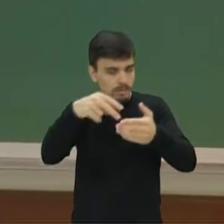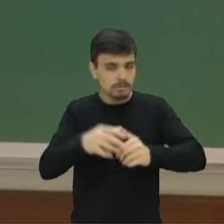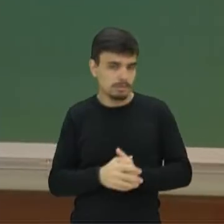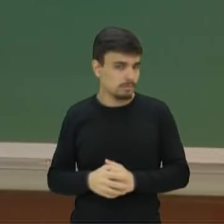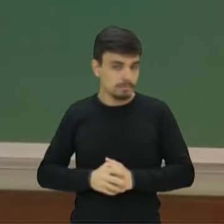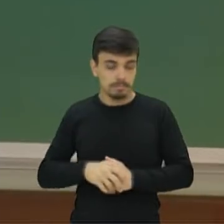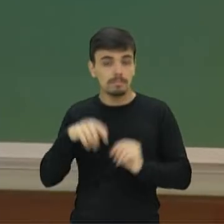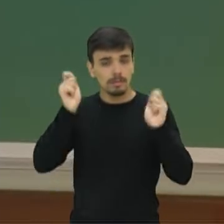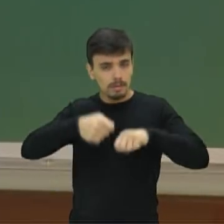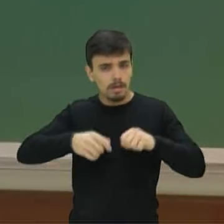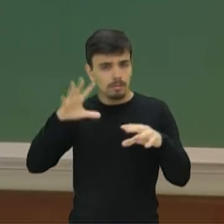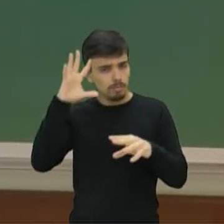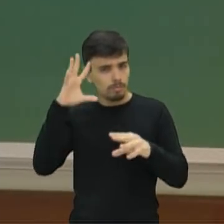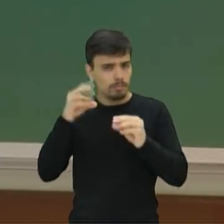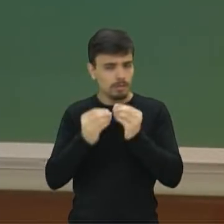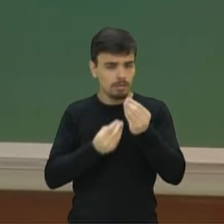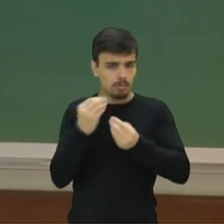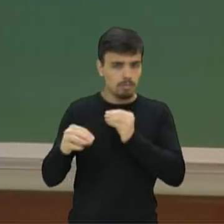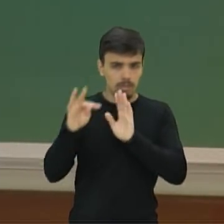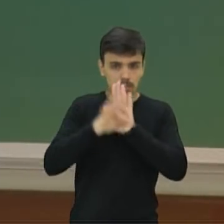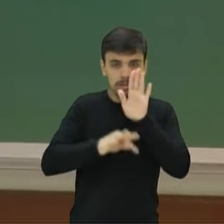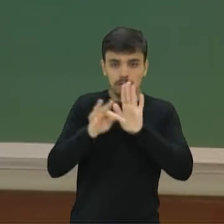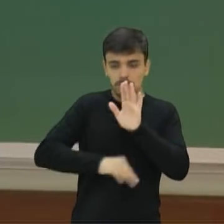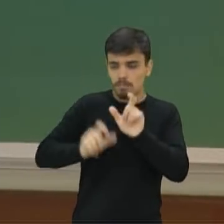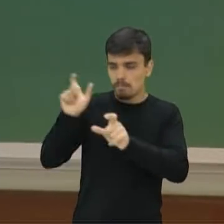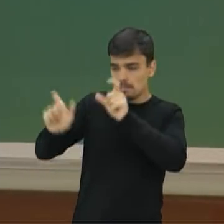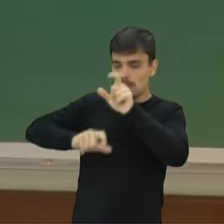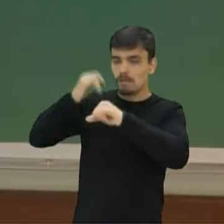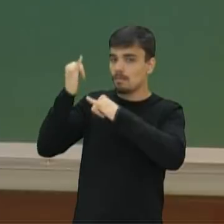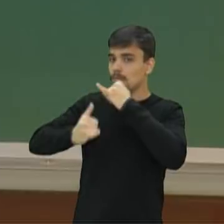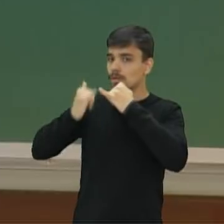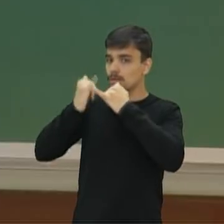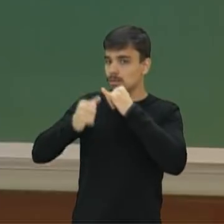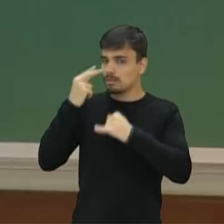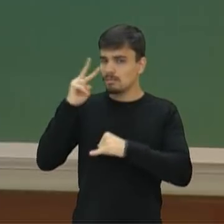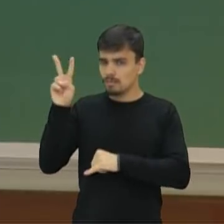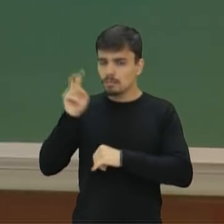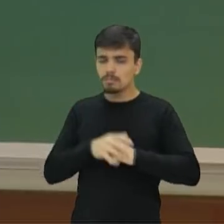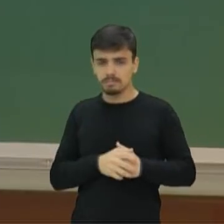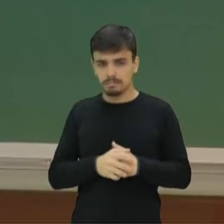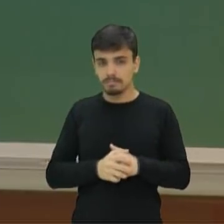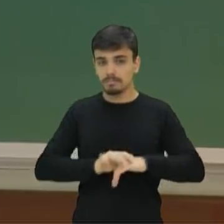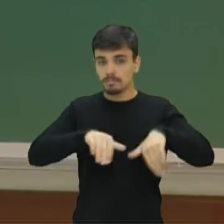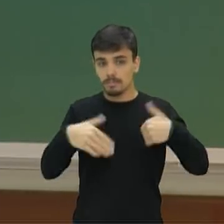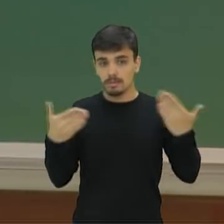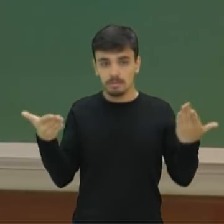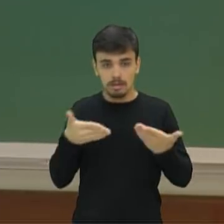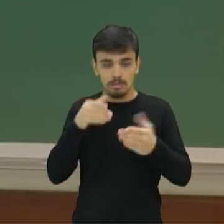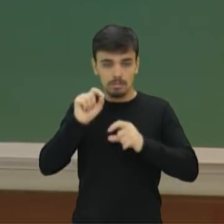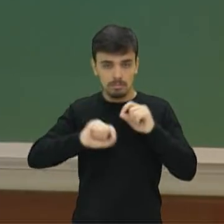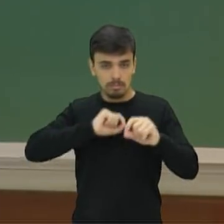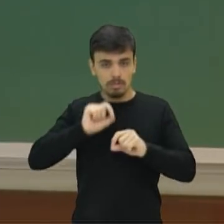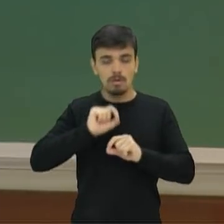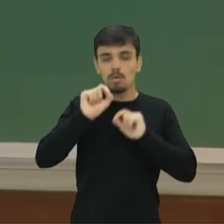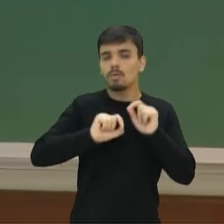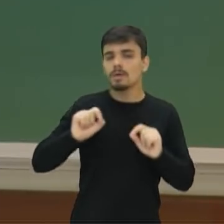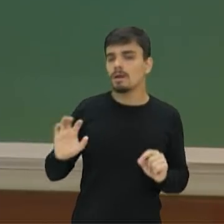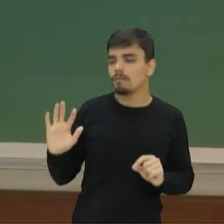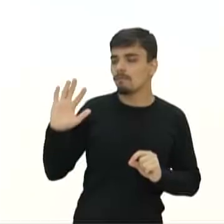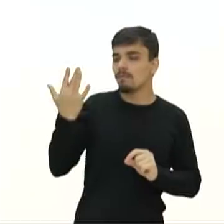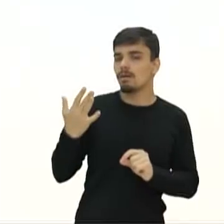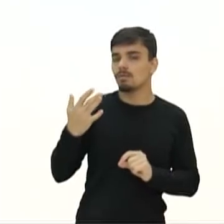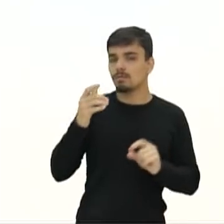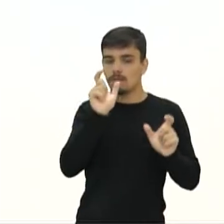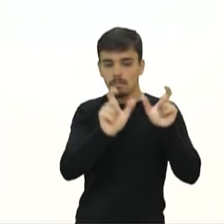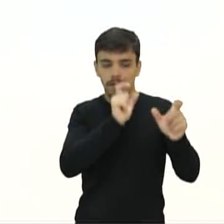de compreender o texto. Quantas palavras parecidas. Moleza? Tranquilo, né? E agora? Qual é o falso